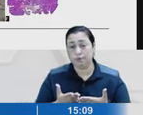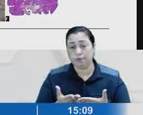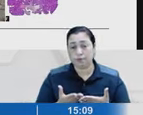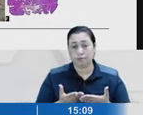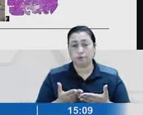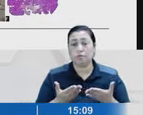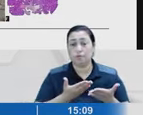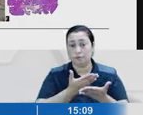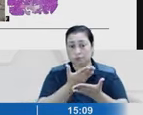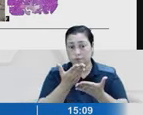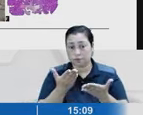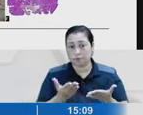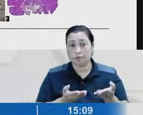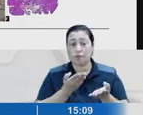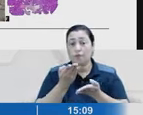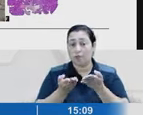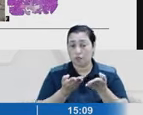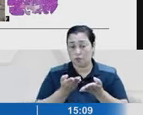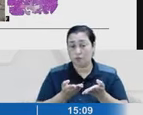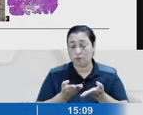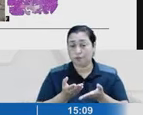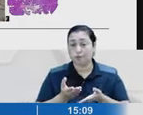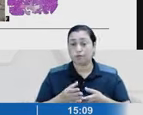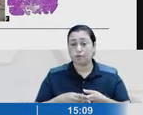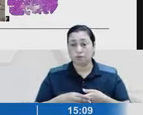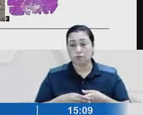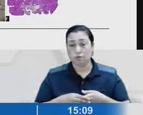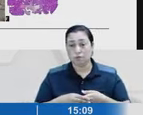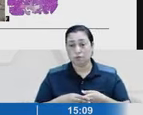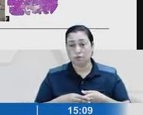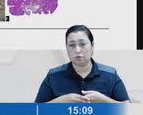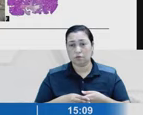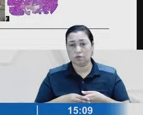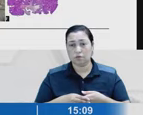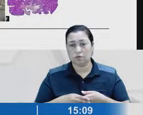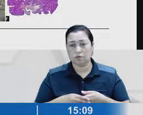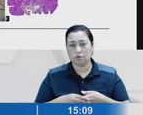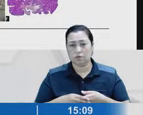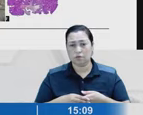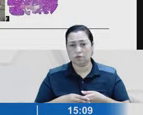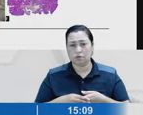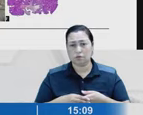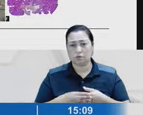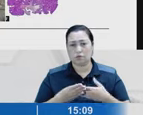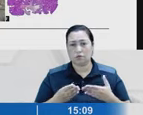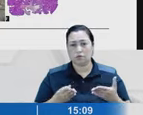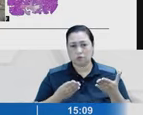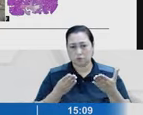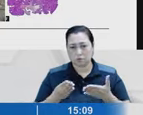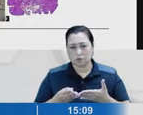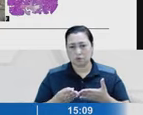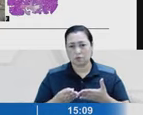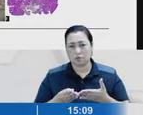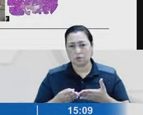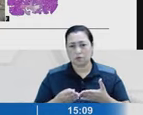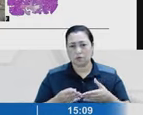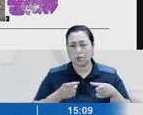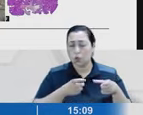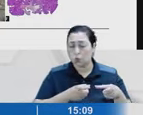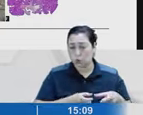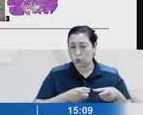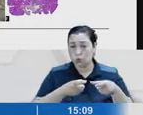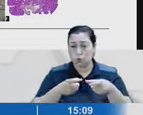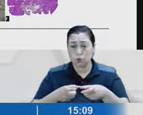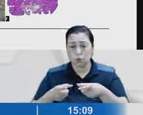E o tratamento, né? O tratamento do câncer de cólon e reto, ele vai variar e vai depender da